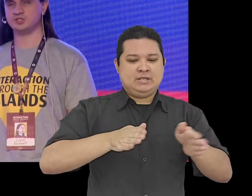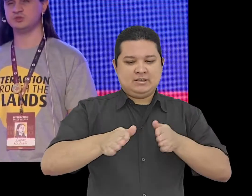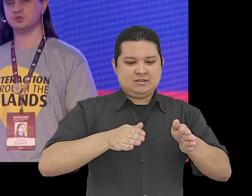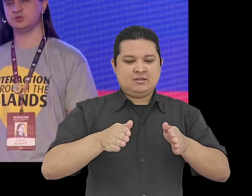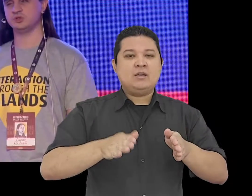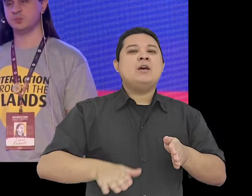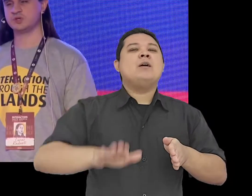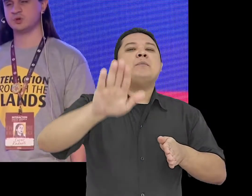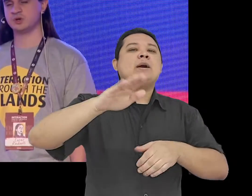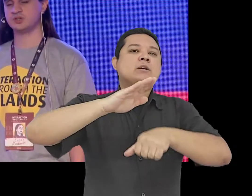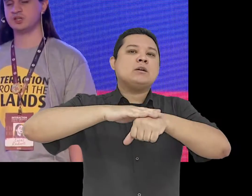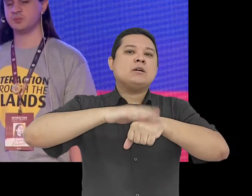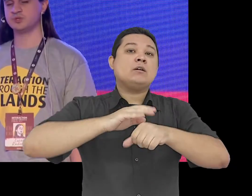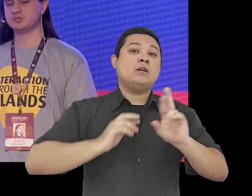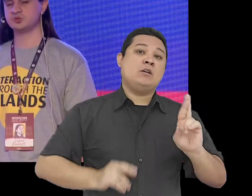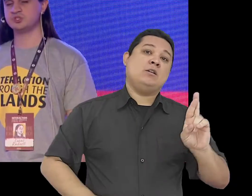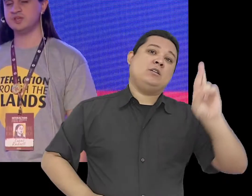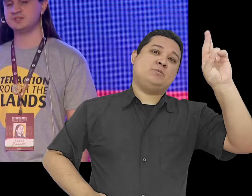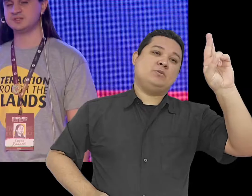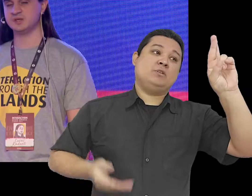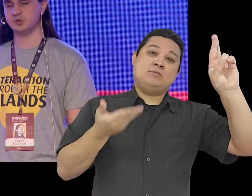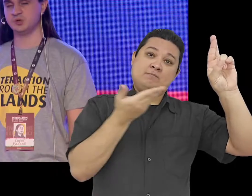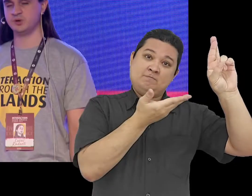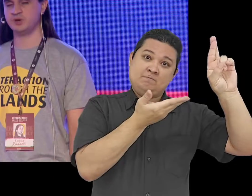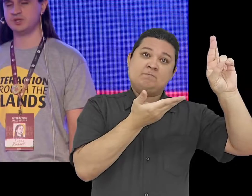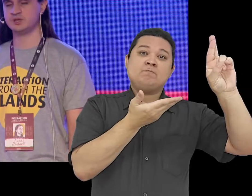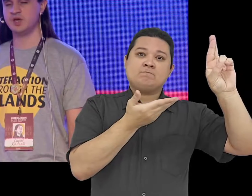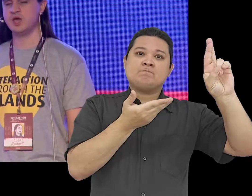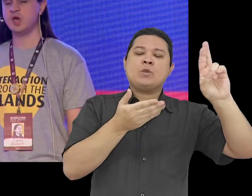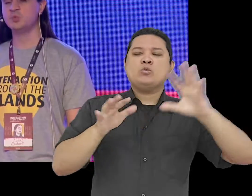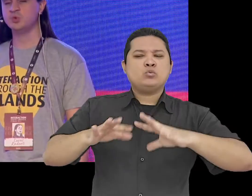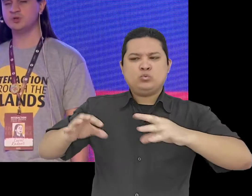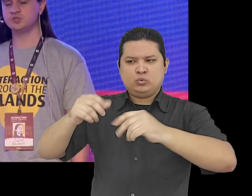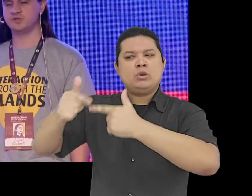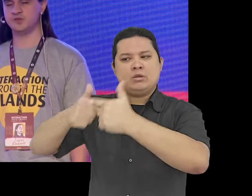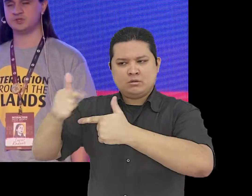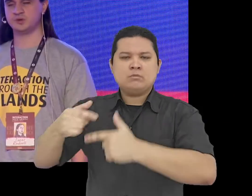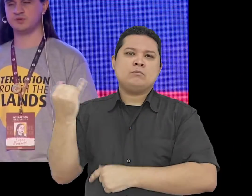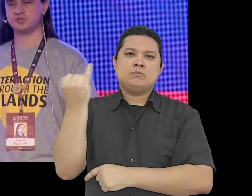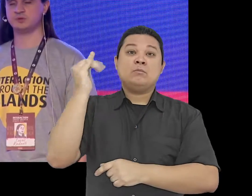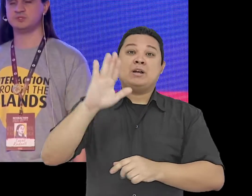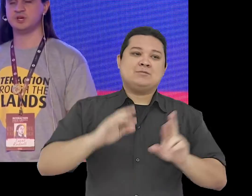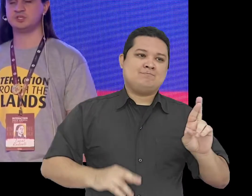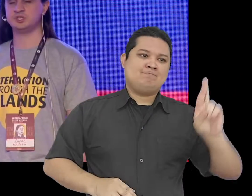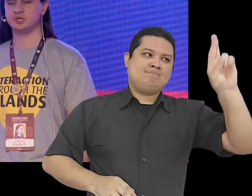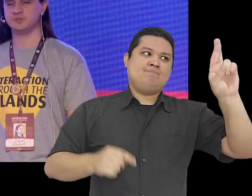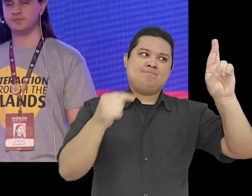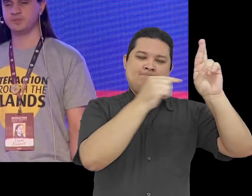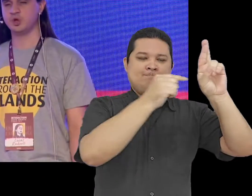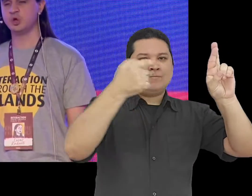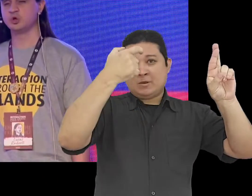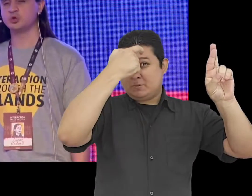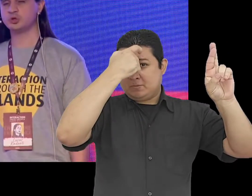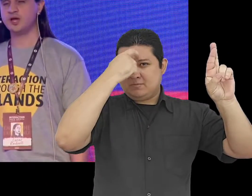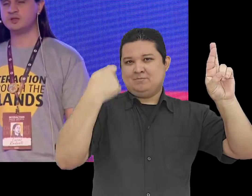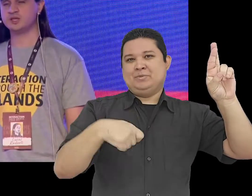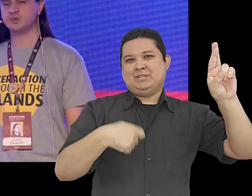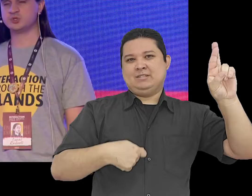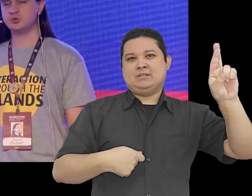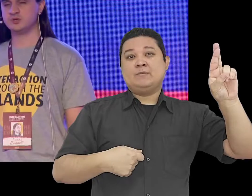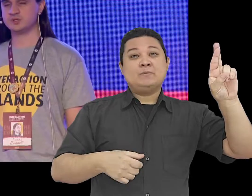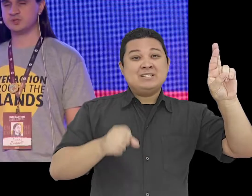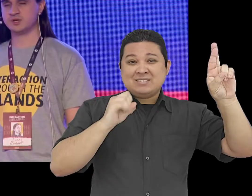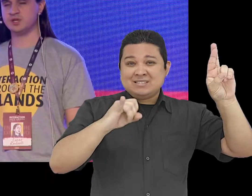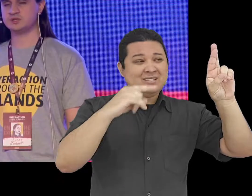vem de um pessoal que está na posição de decisão numa empresa, é muito difícil que você consiga atingir. Do outro lado,